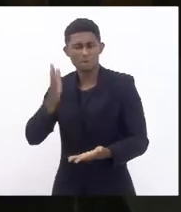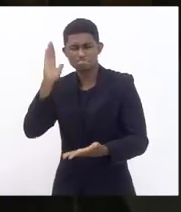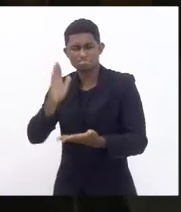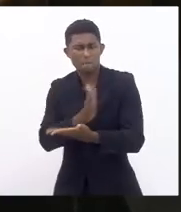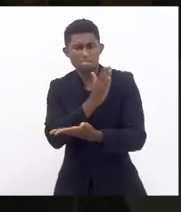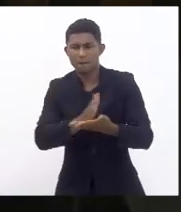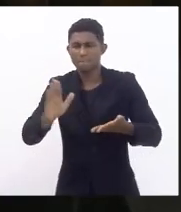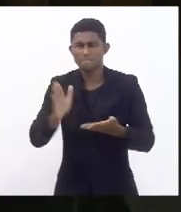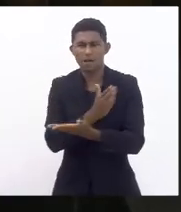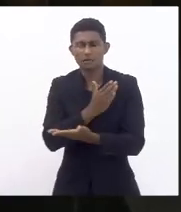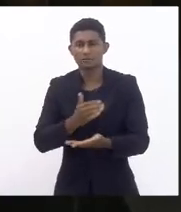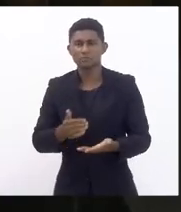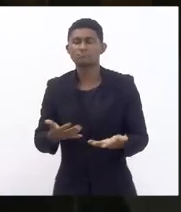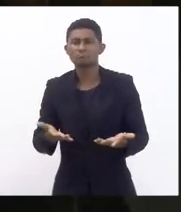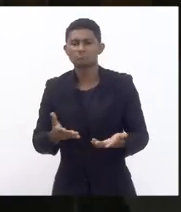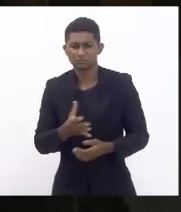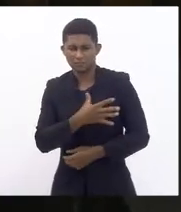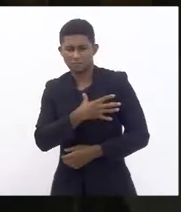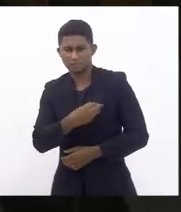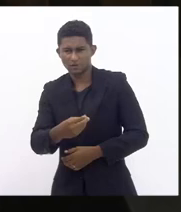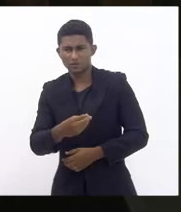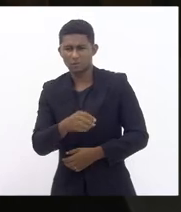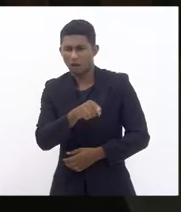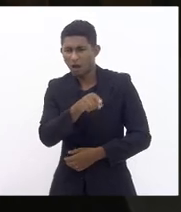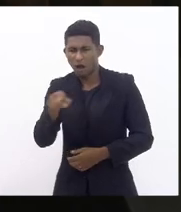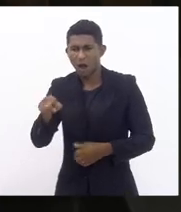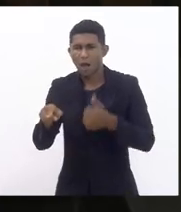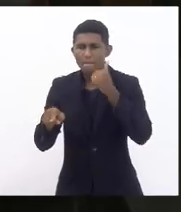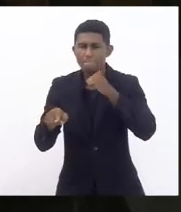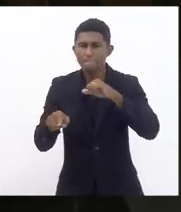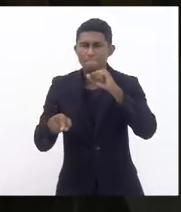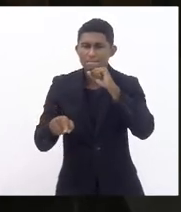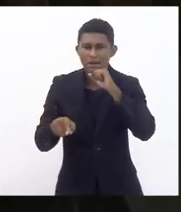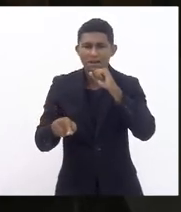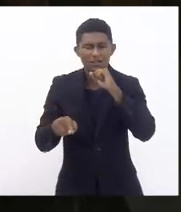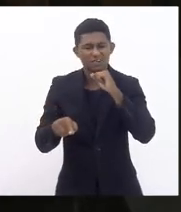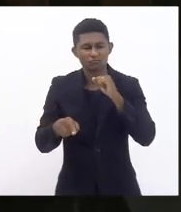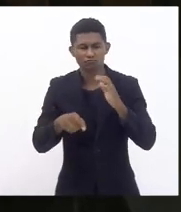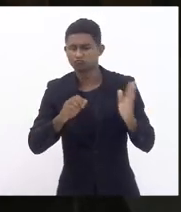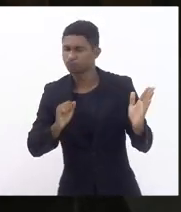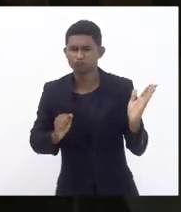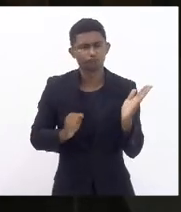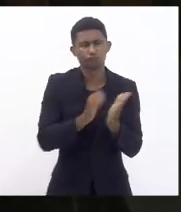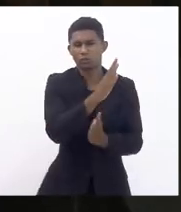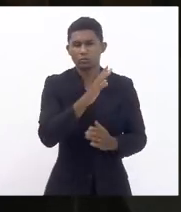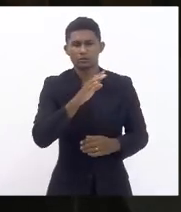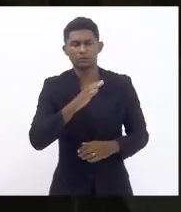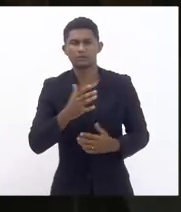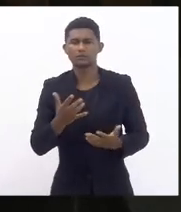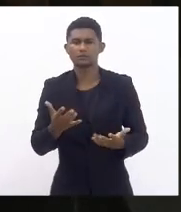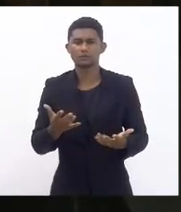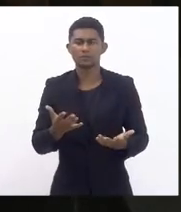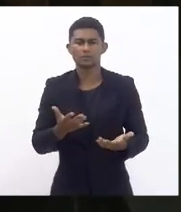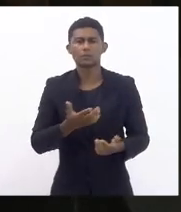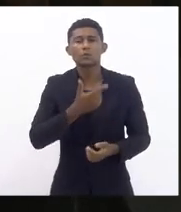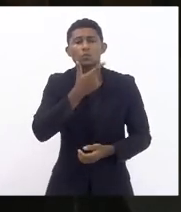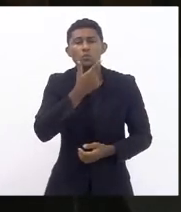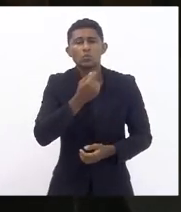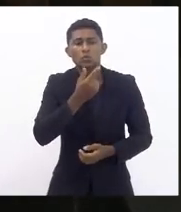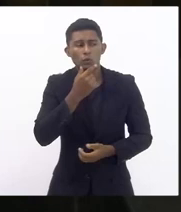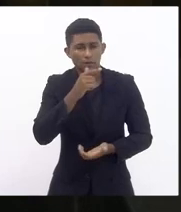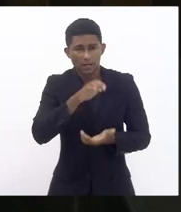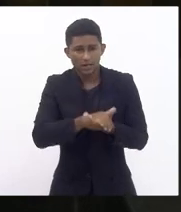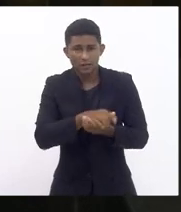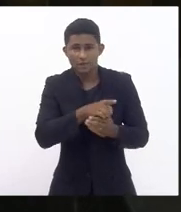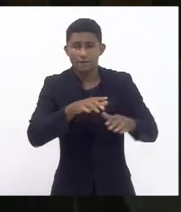que mãe e filhos podem ser expulsos de um país, enquanto o marido fica na